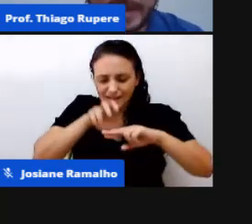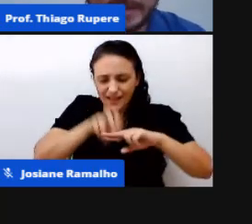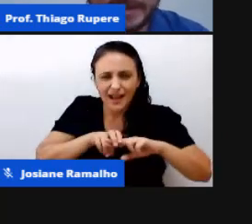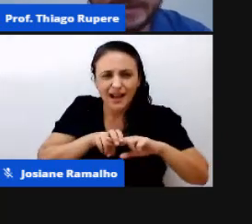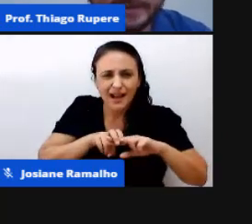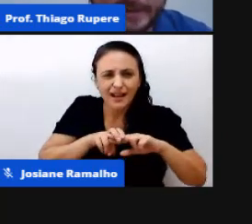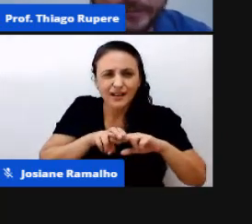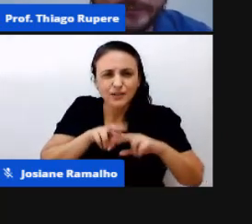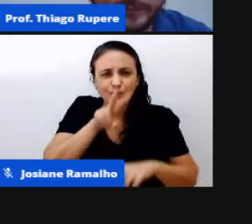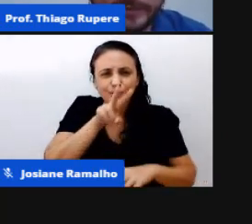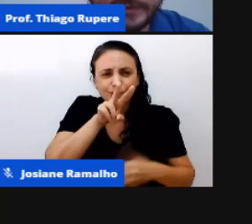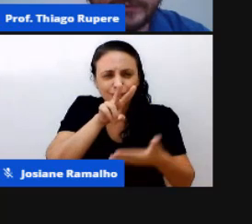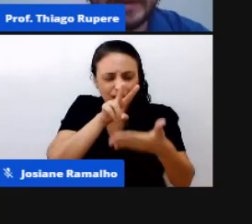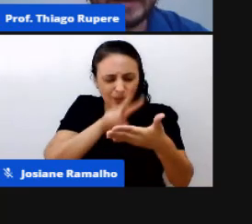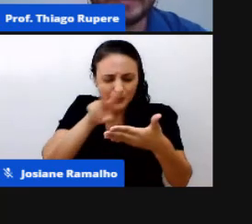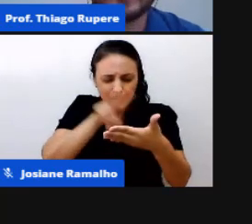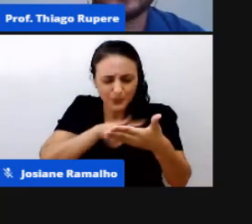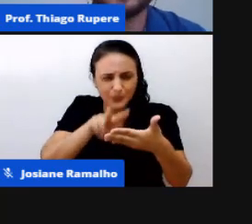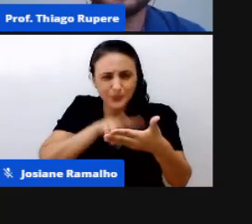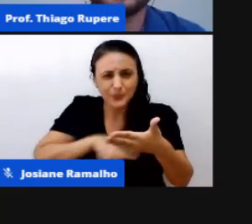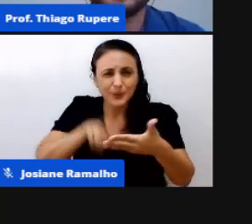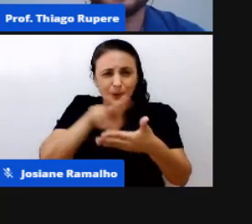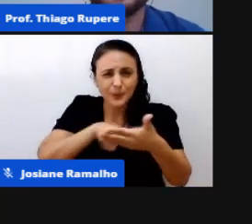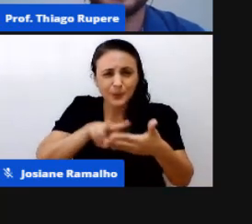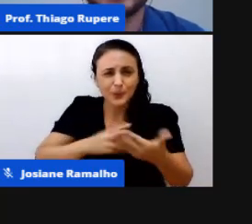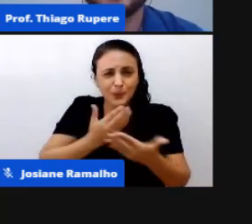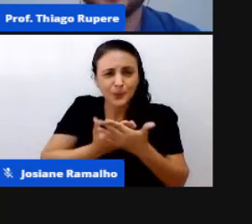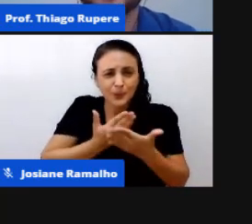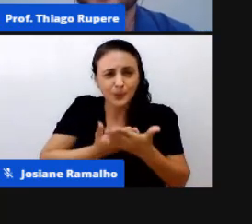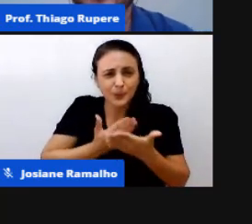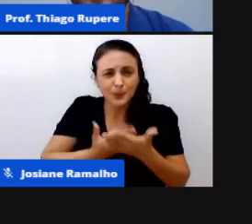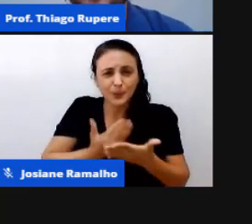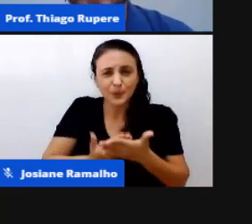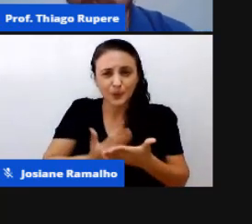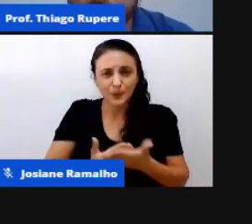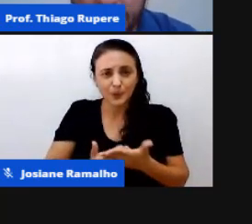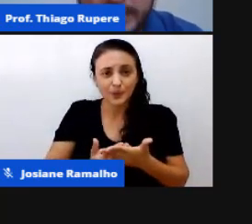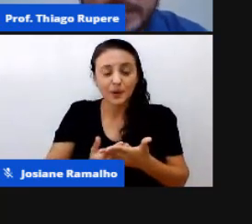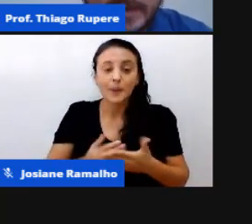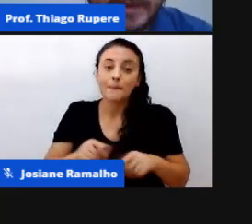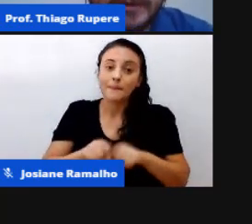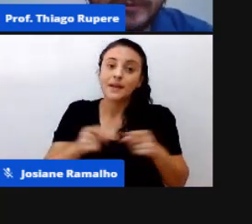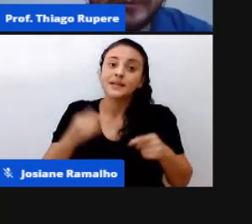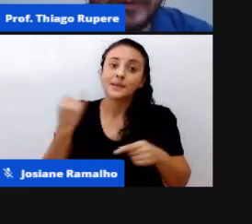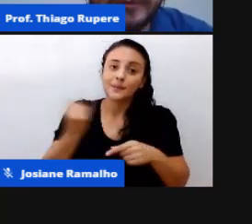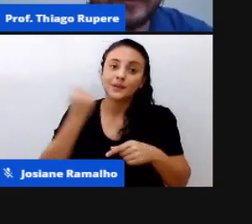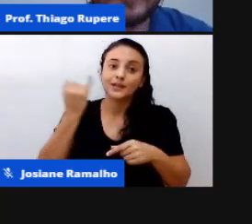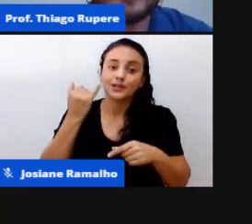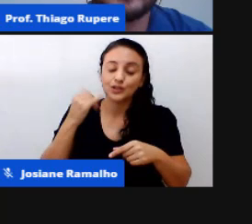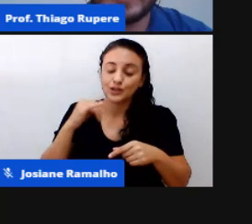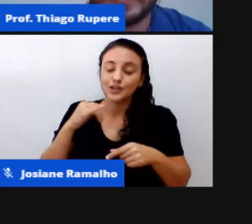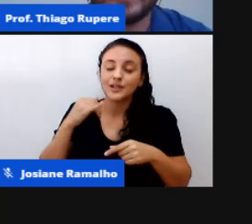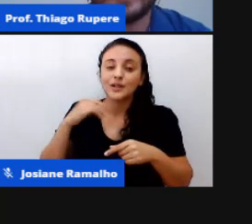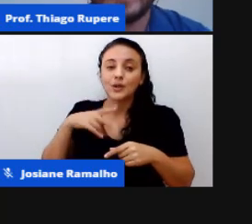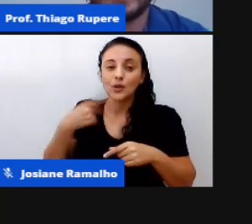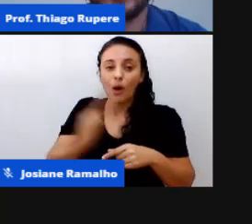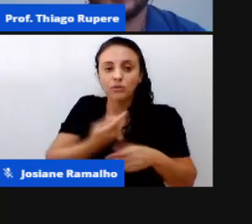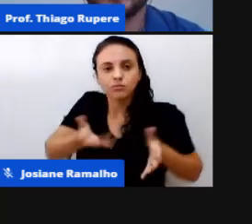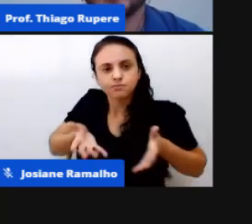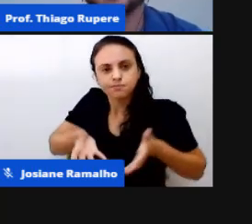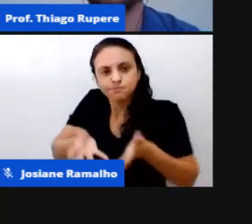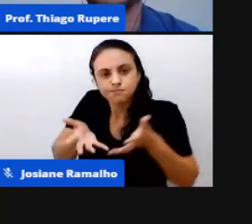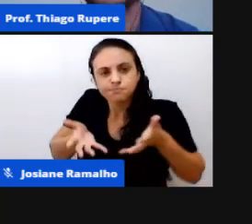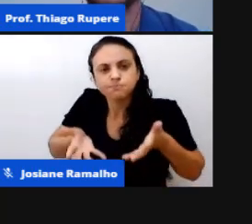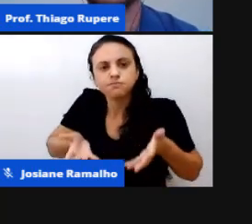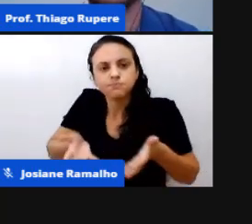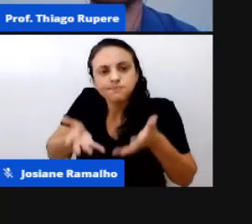de ficar ali aquele tempo estudando. Então, tudo isso é muito importante, nós desenvolvermos também nos nossos estudantes. É